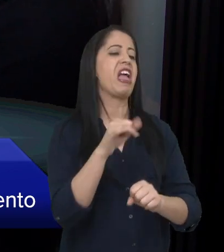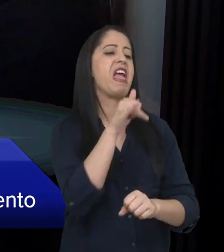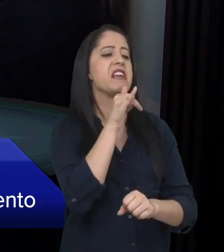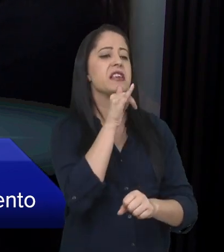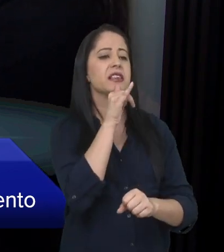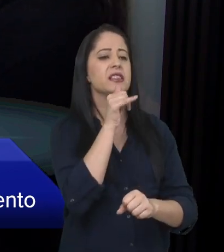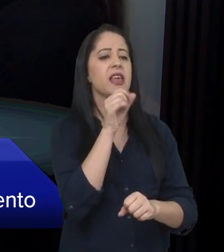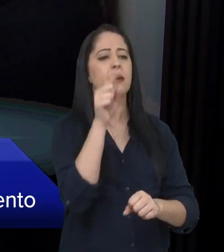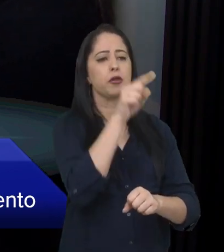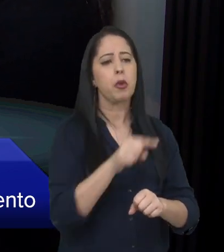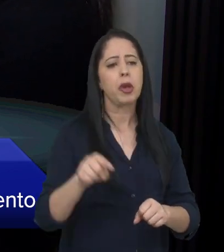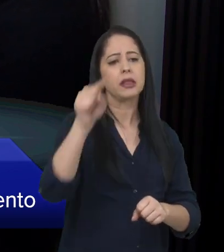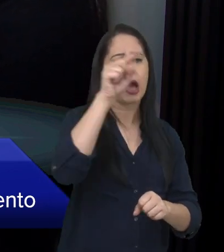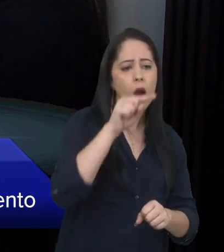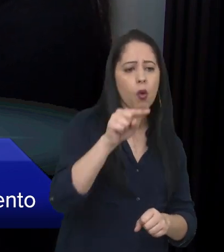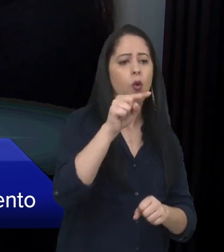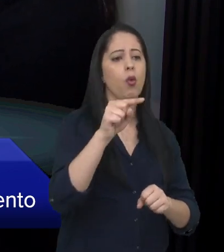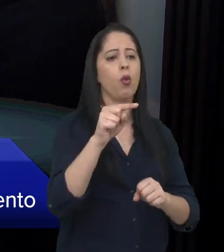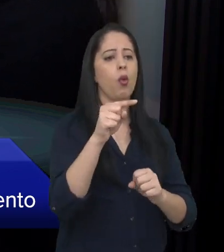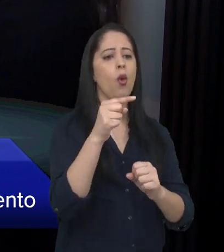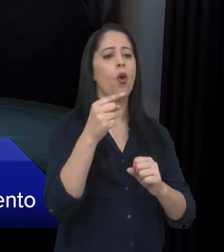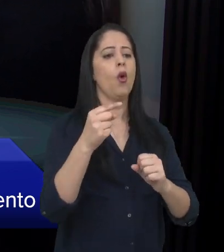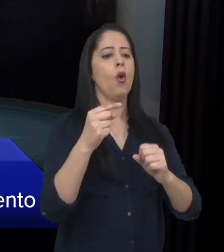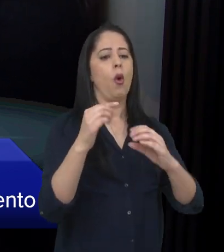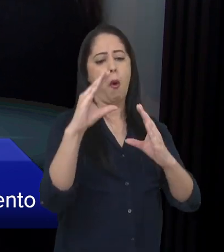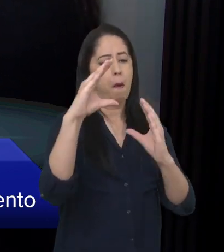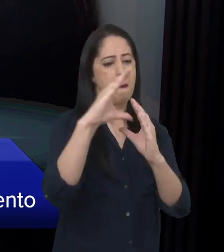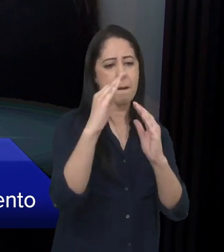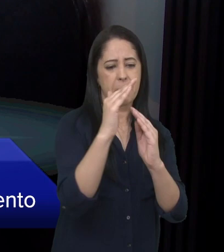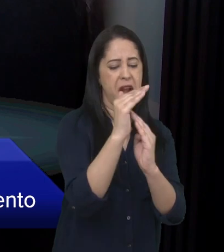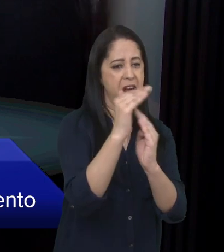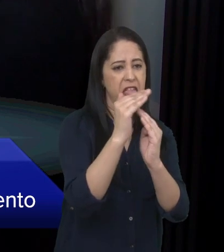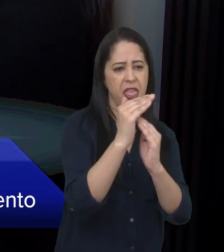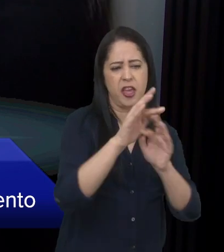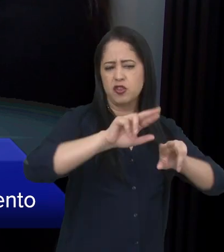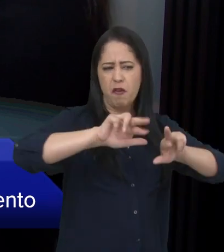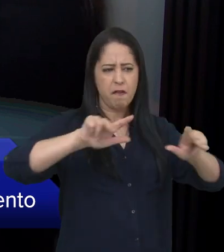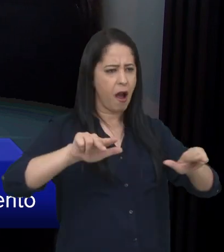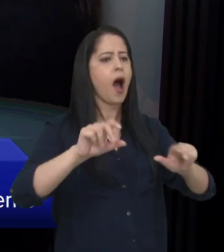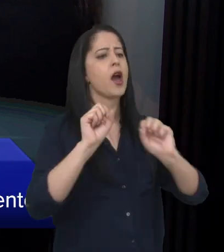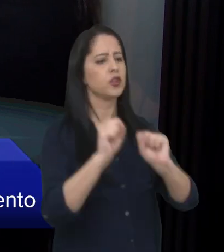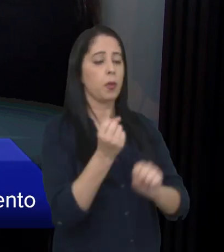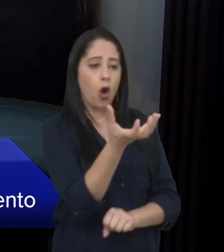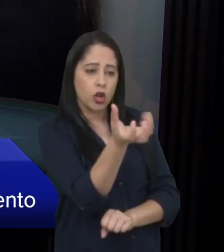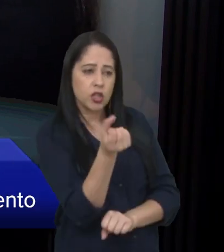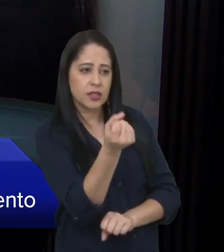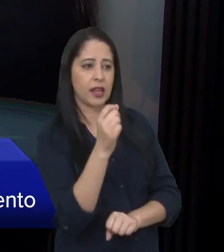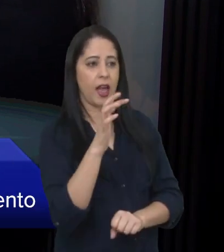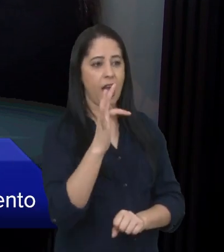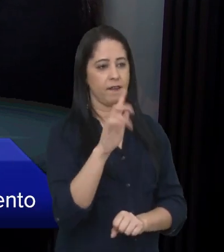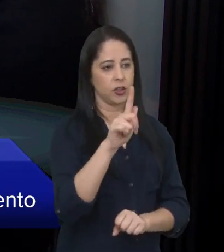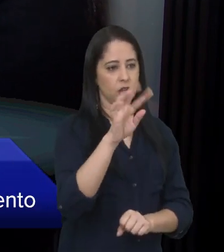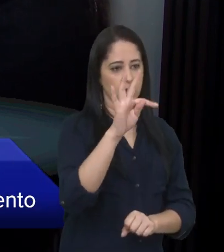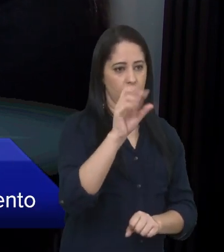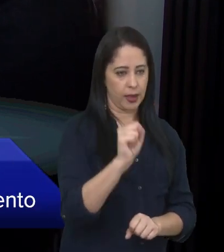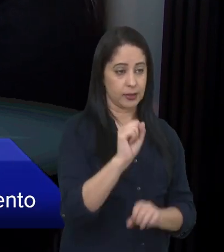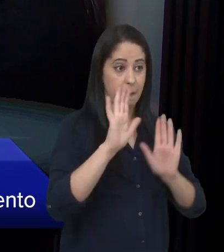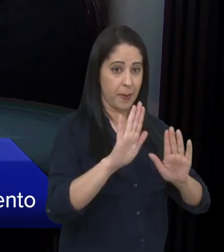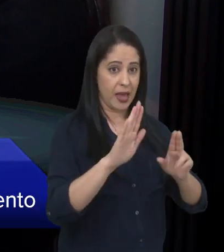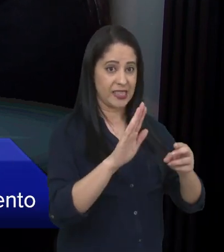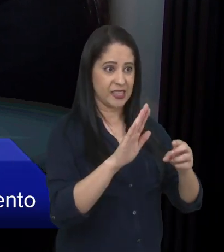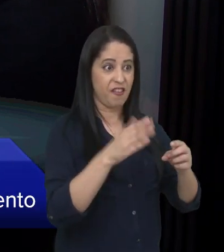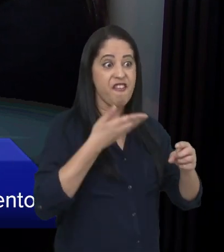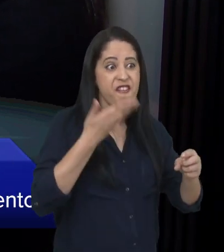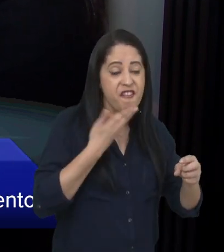não o Itaú faz Bradesco Banco do Brasil diversos bancos fazem a utilização do Fundo de Garantia o caminho mais simples